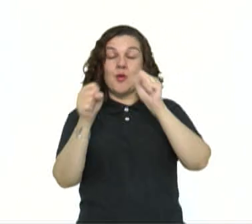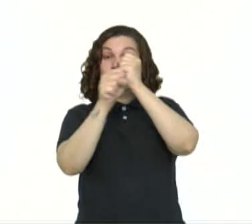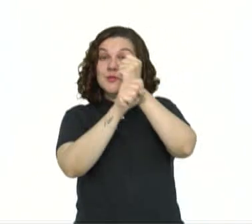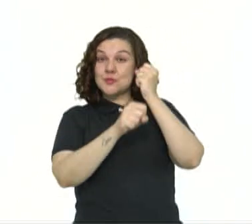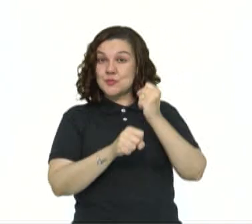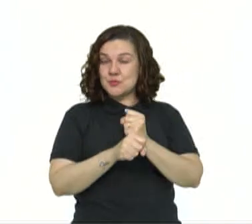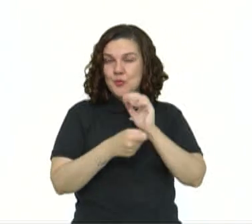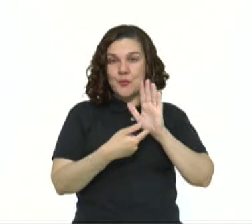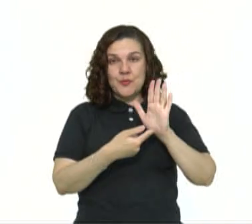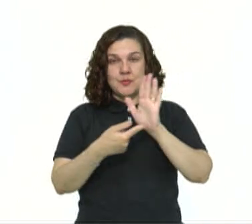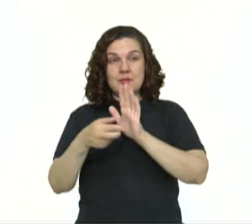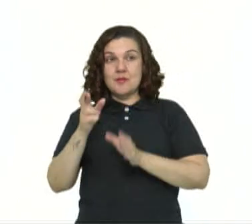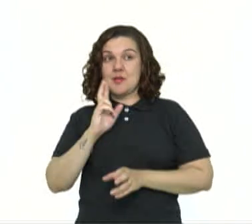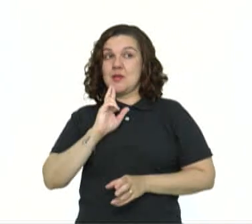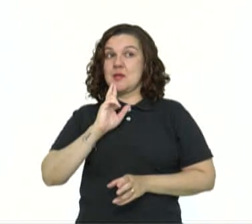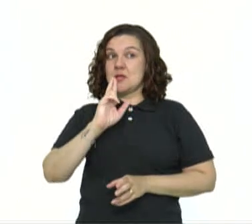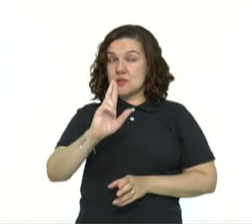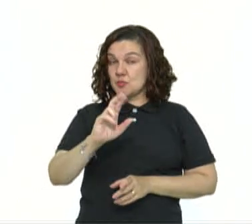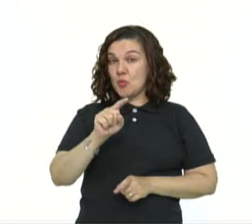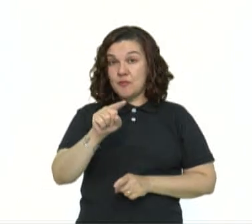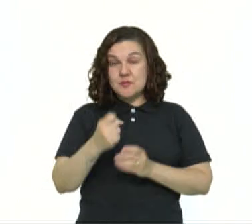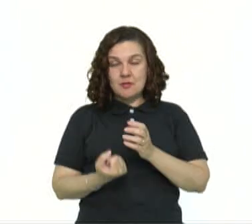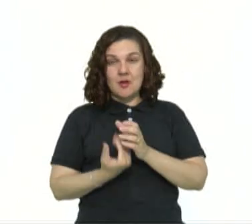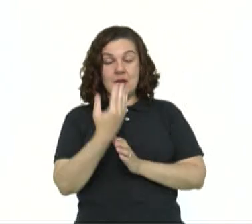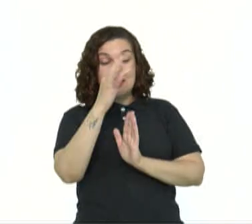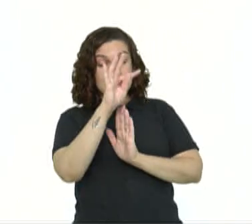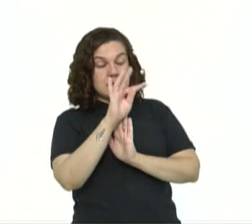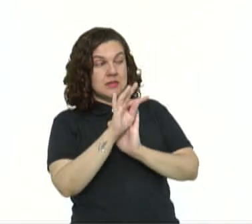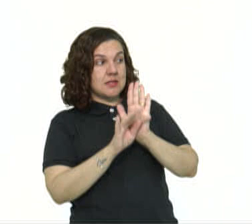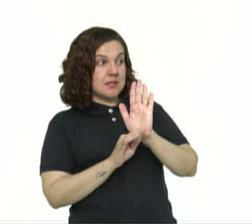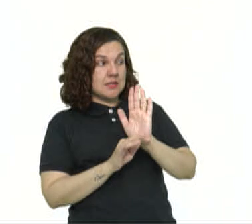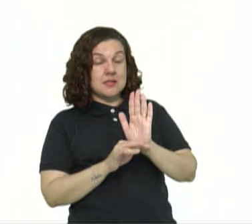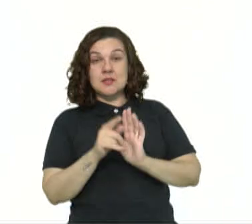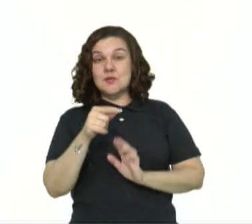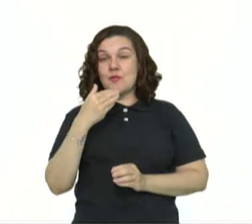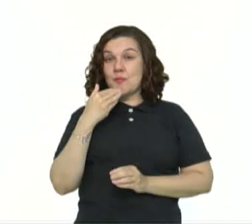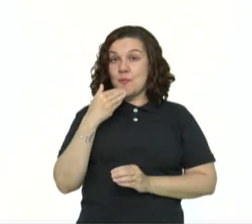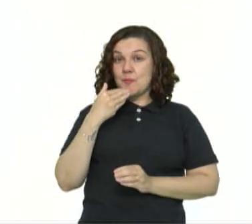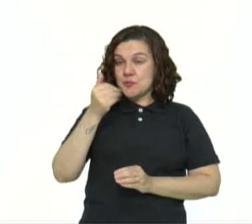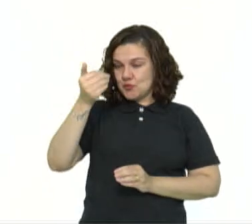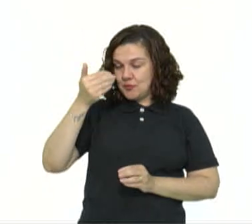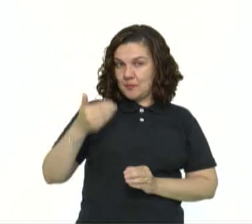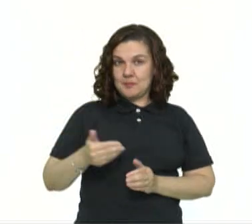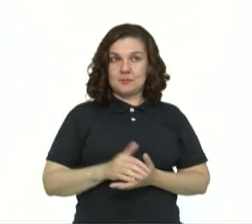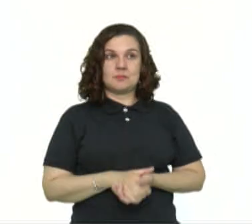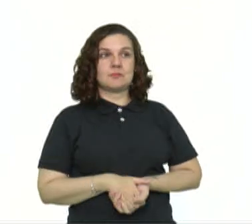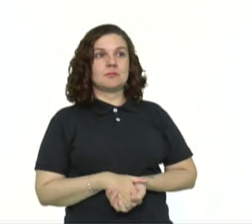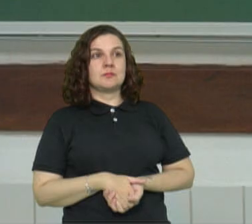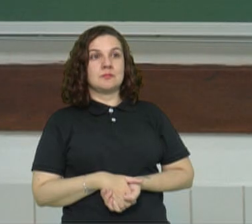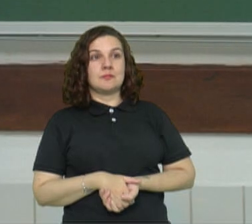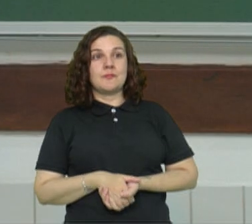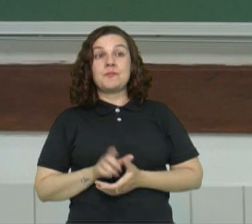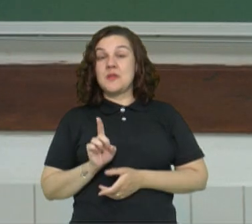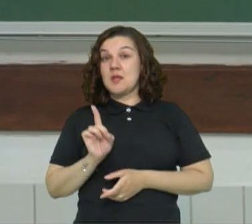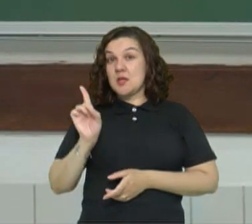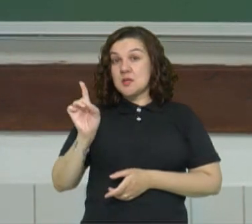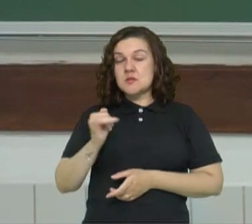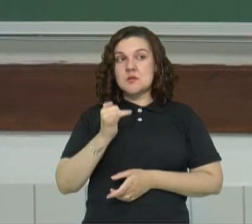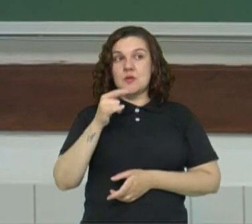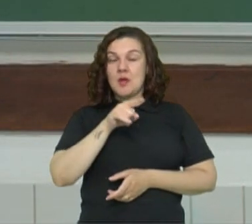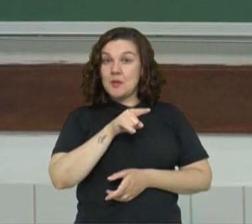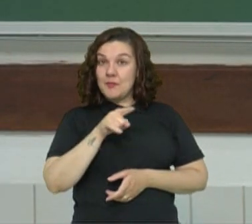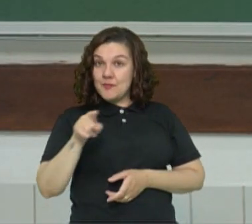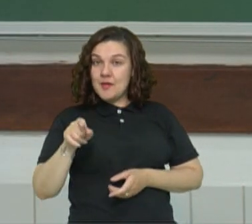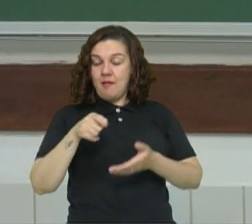arquitetônicas a seguir e responda e crie um texto com base nas solicitações abaixo. Isso aqui é muito importante